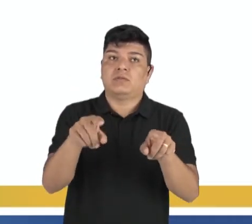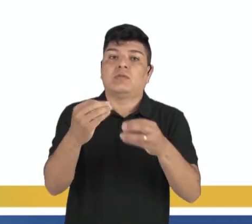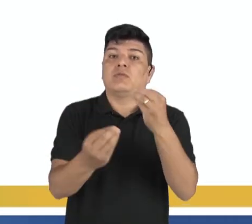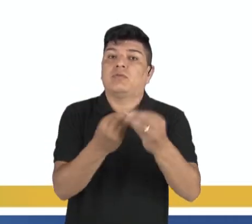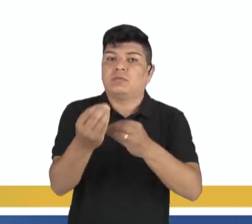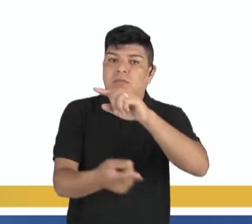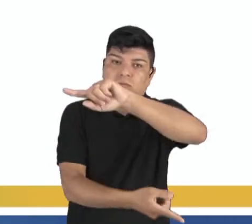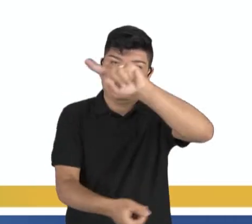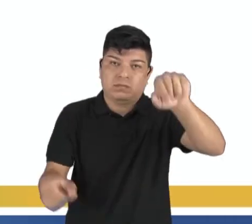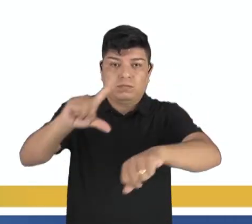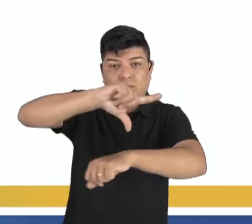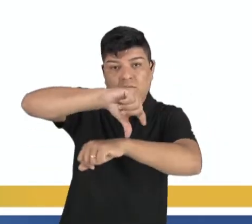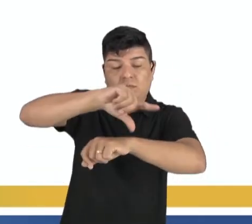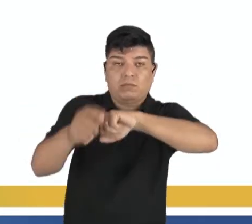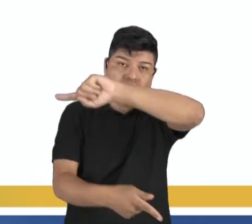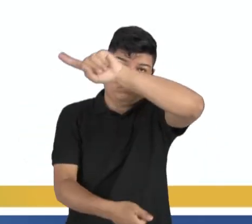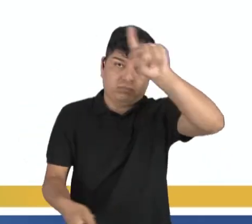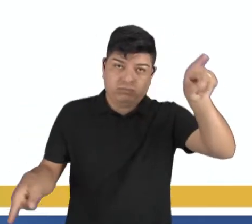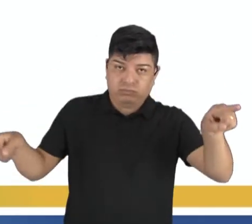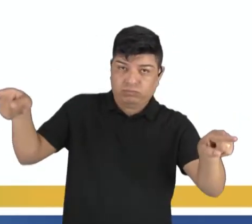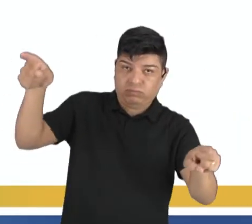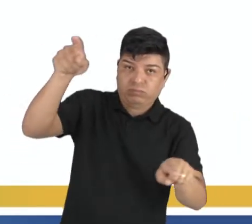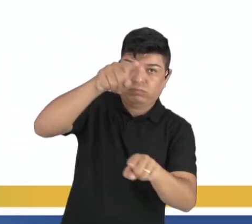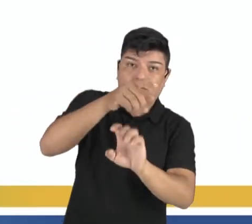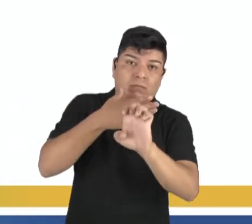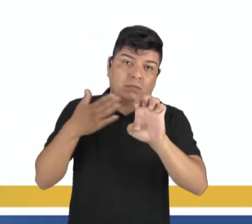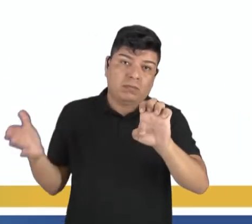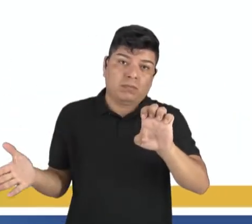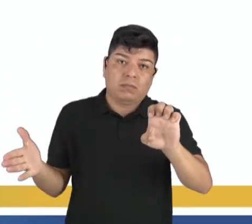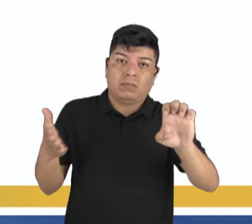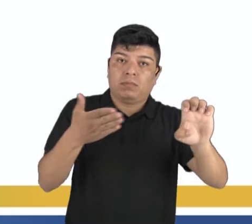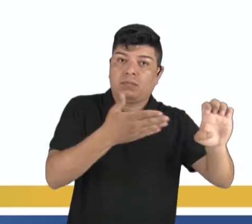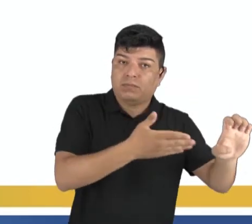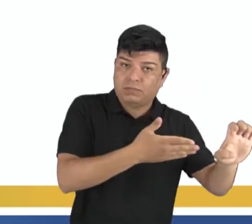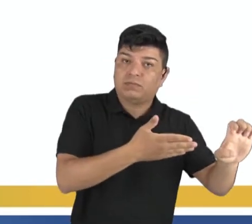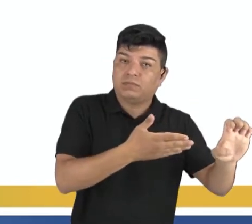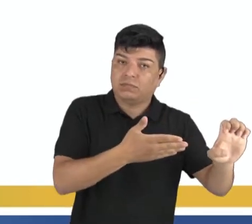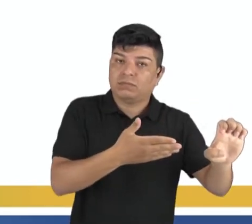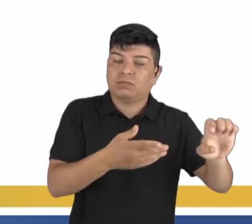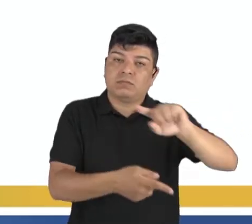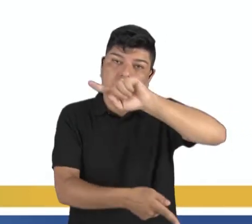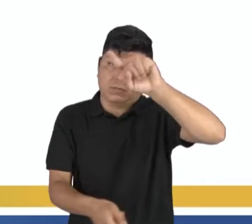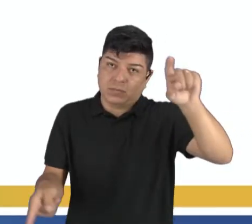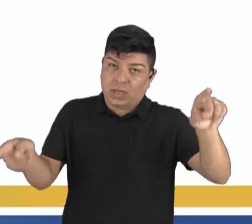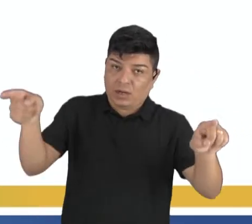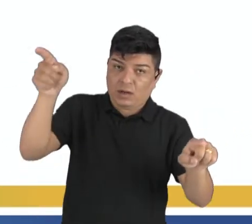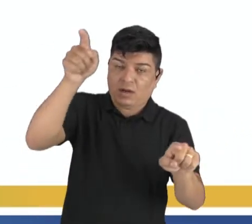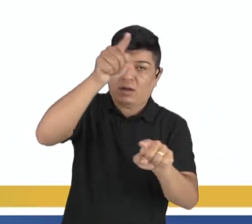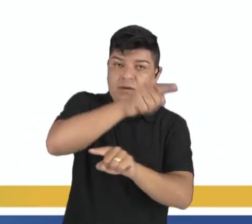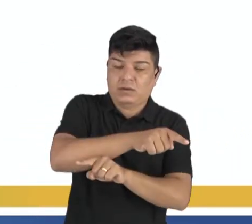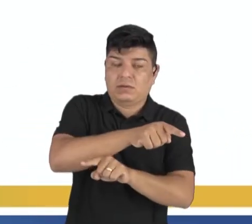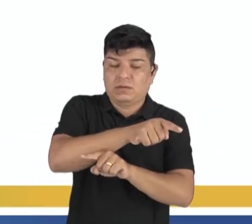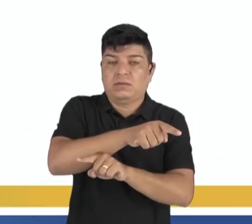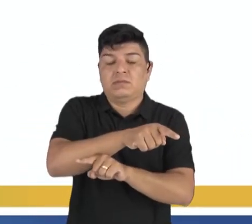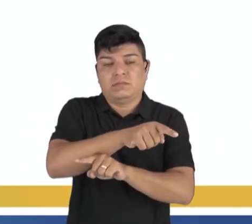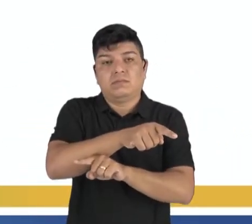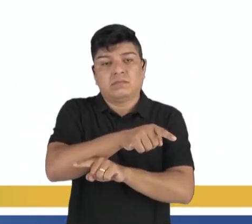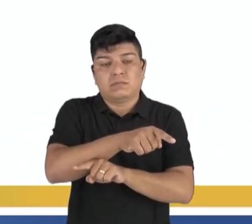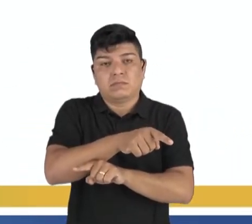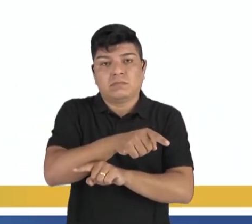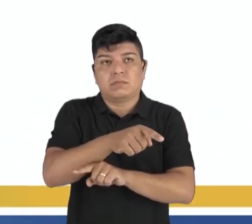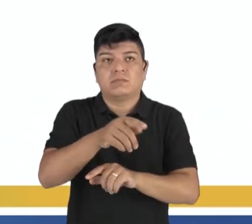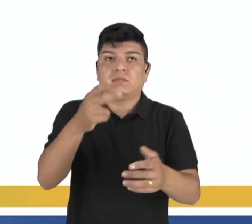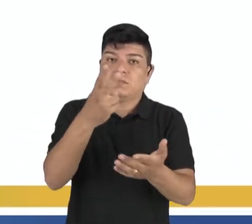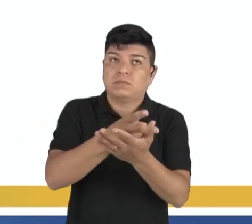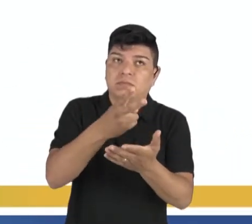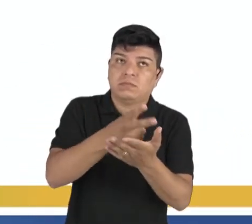sentido anti-horário quando está girando para a esquerda né Como o próprio nome diz onde horário quando a gente fala algo